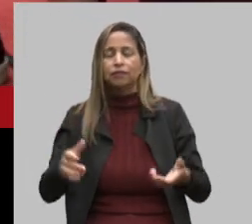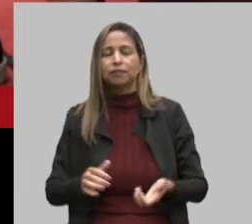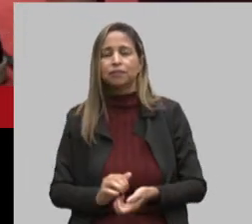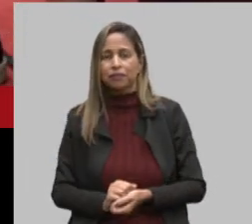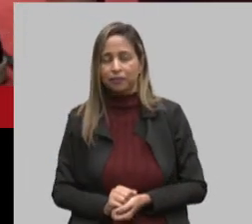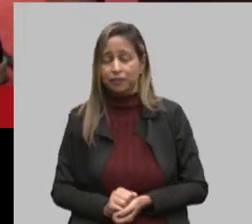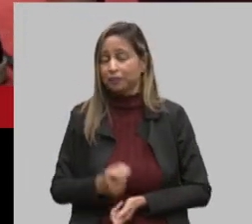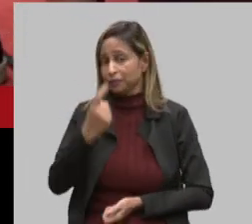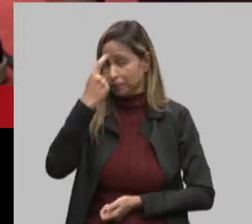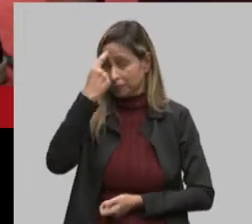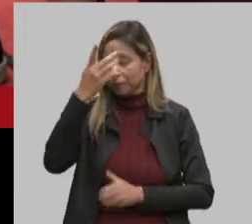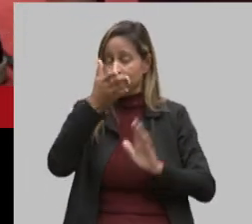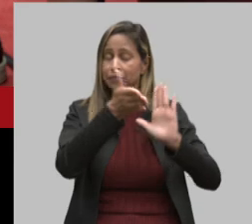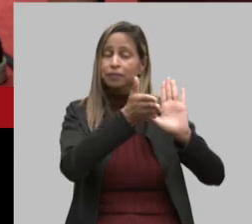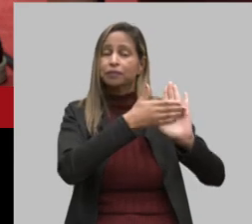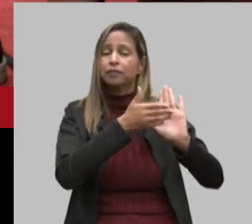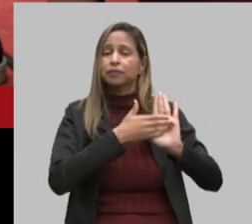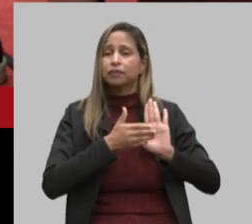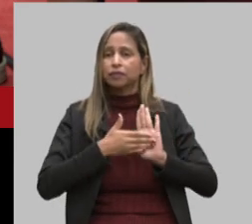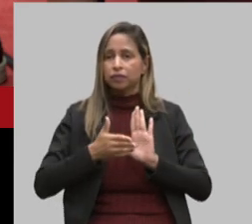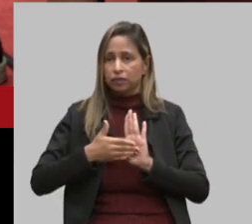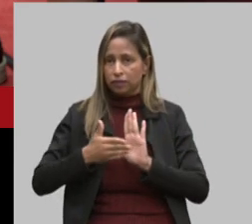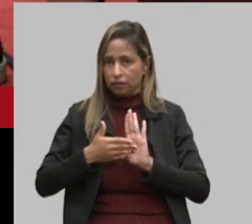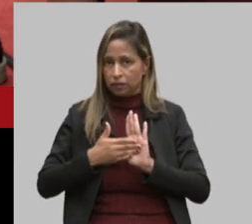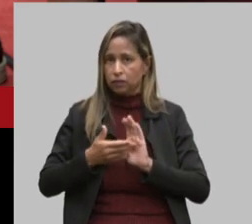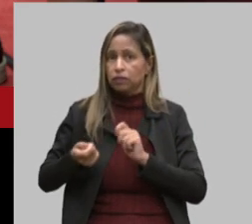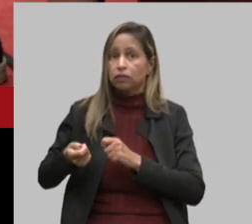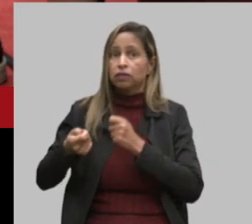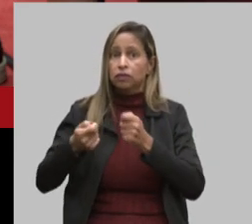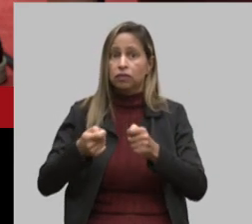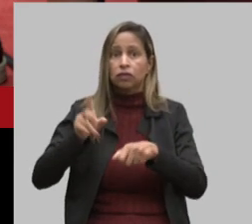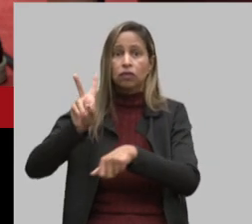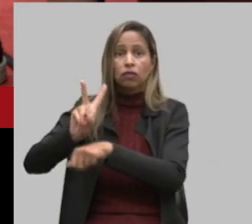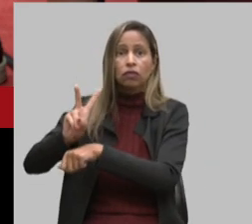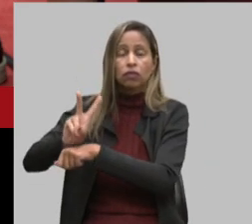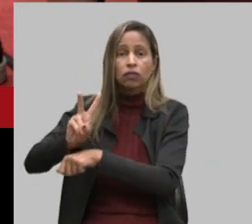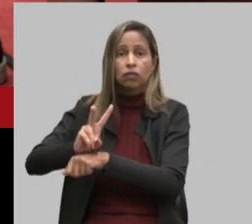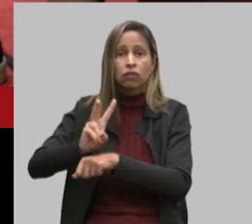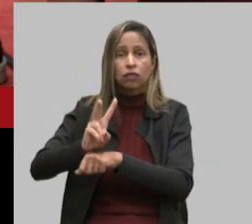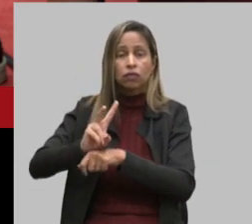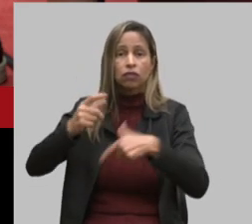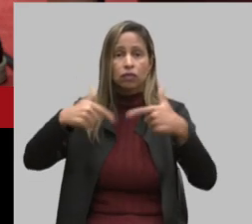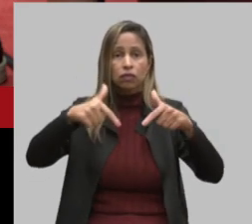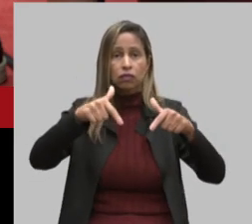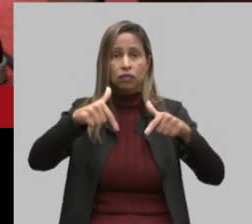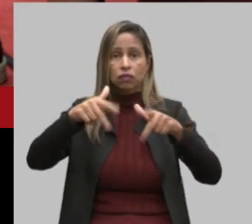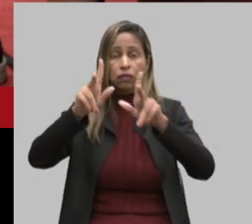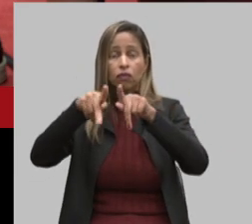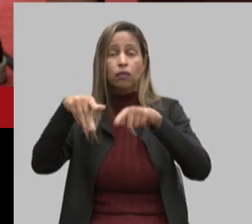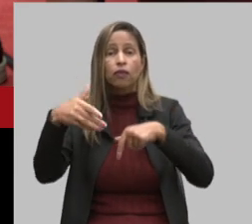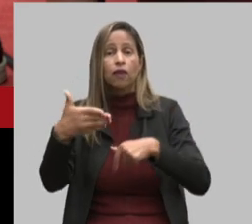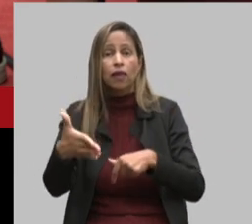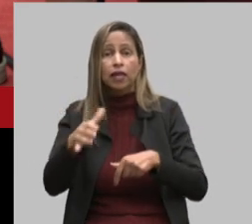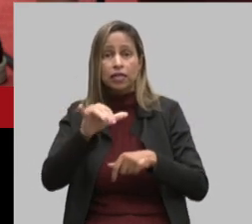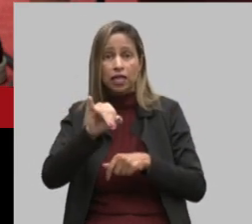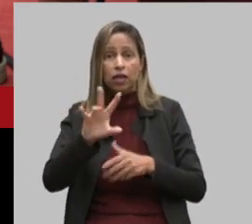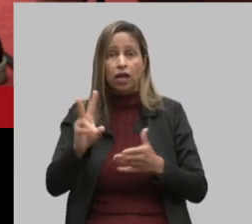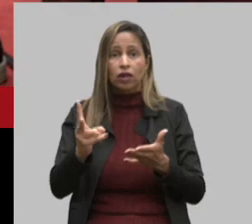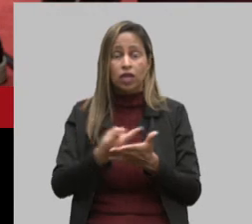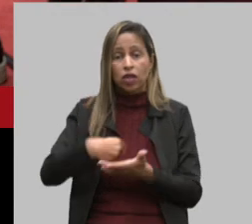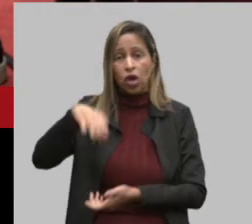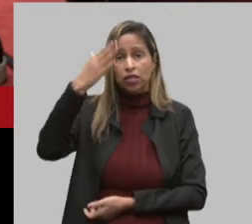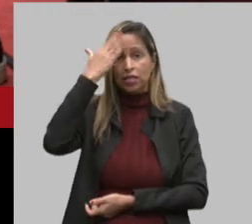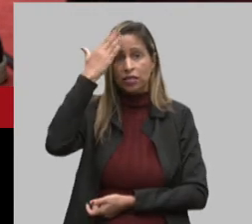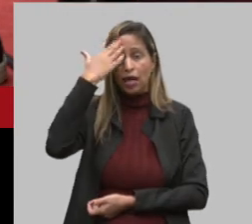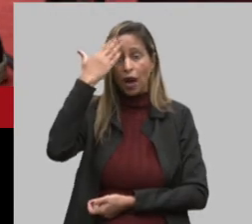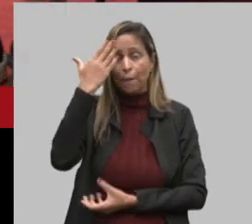ideia na proposta sendo colocada uma fiscalização do serviço do professor sendo que sabemos